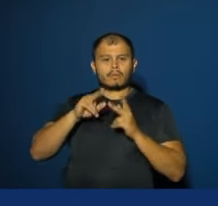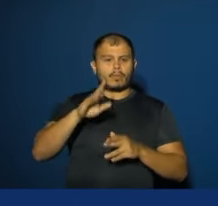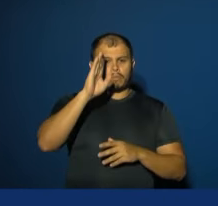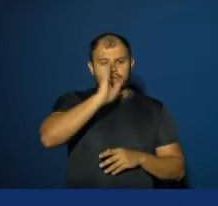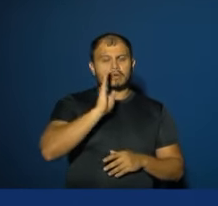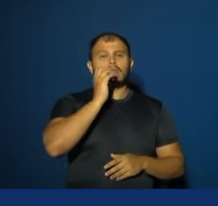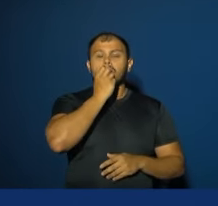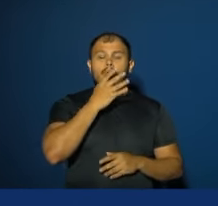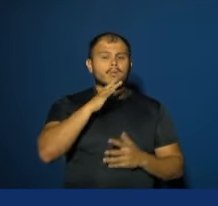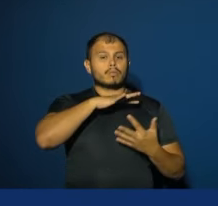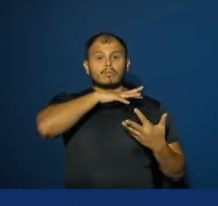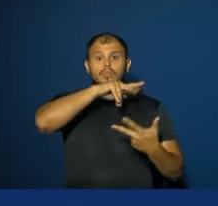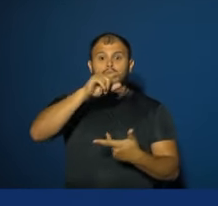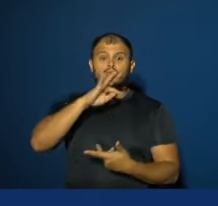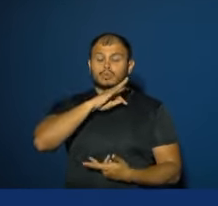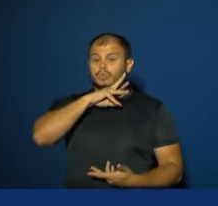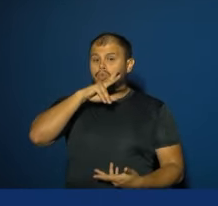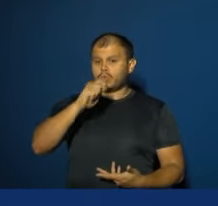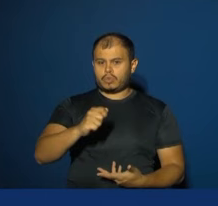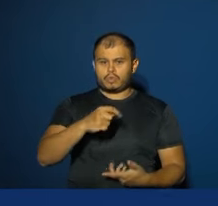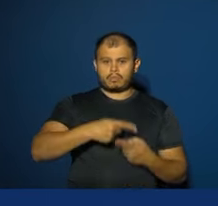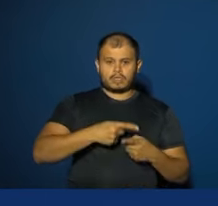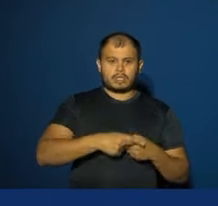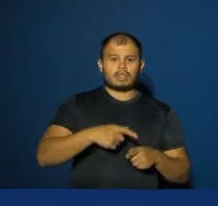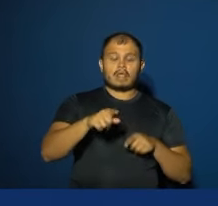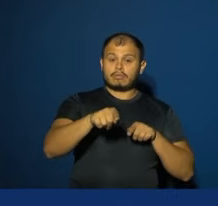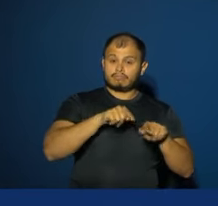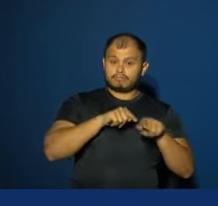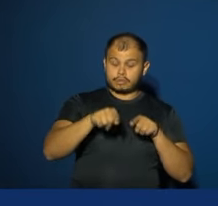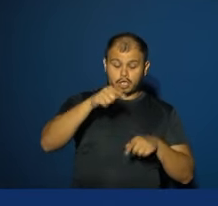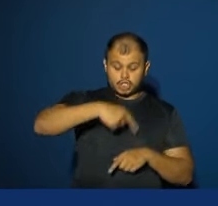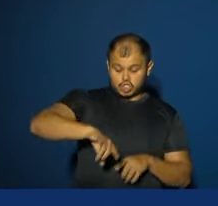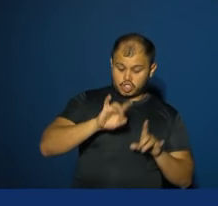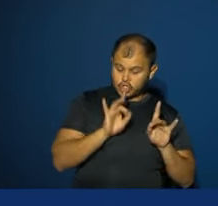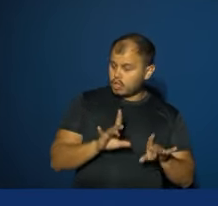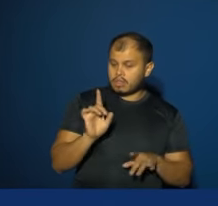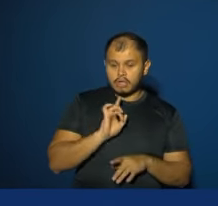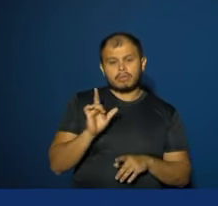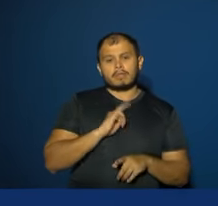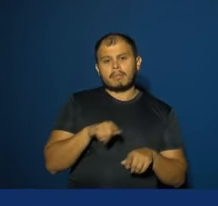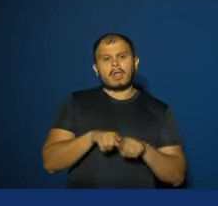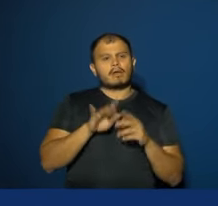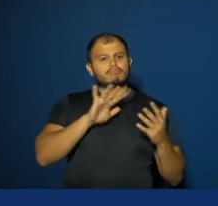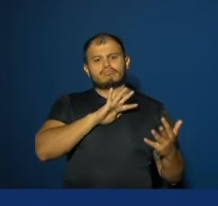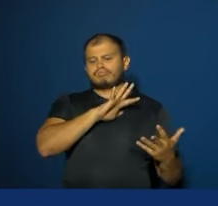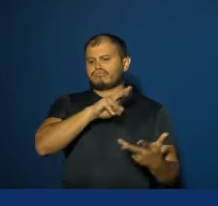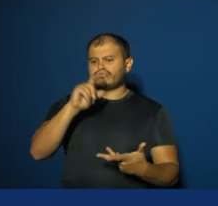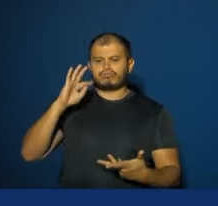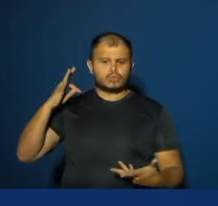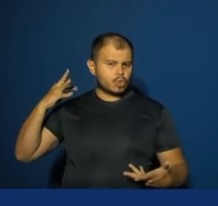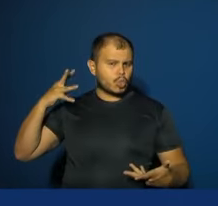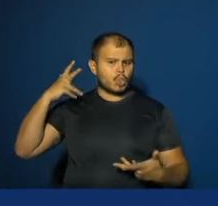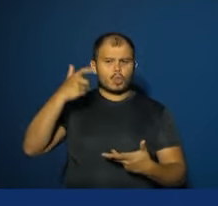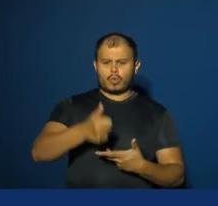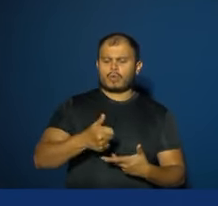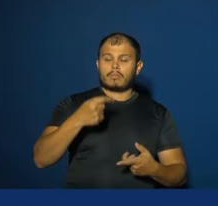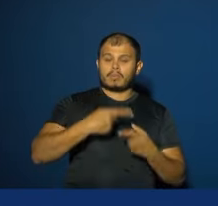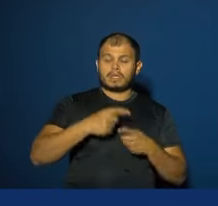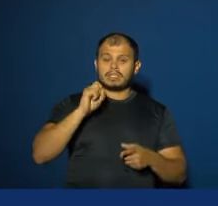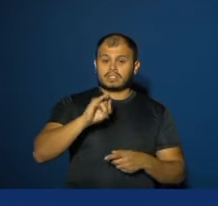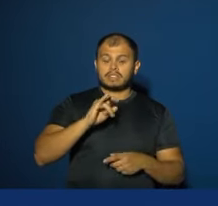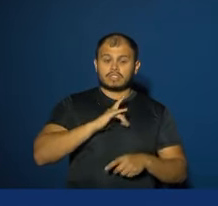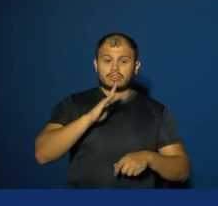inteiro porque não ganha competitividade só a gente ganha todo o planeta Porque se o que a gente produz entra